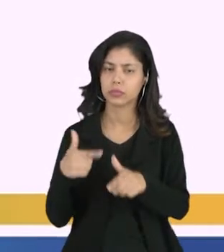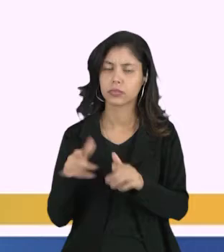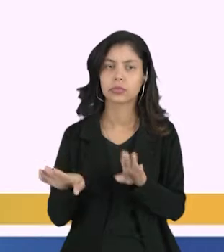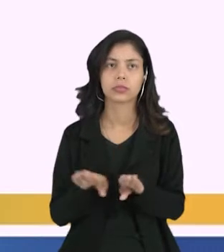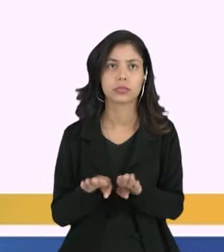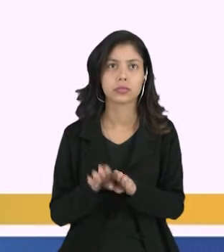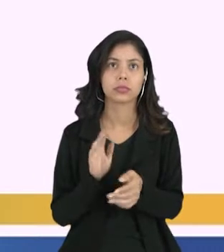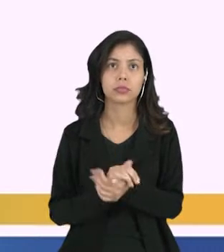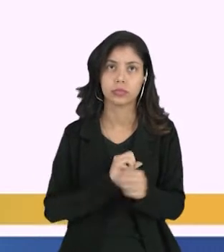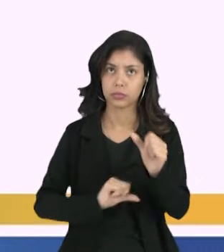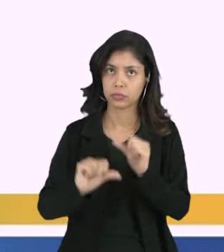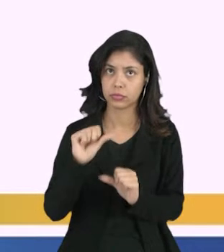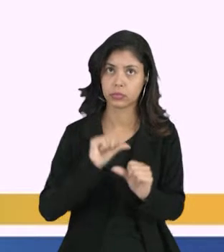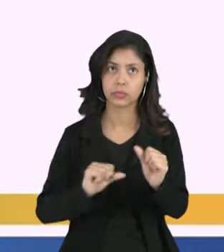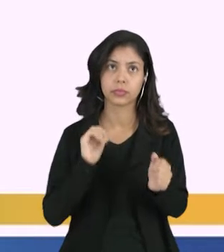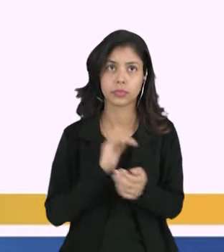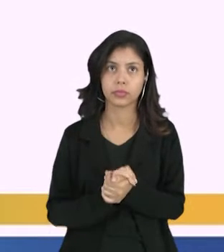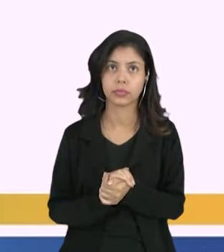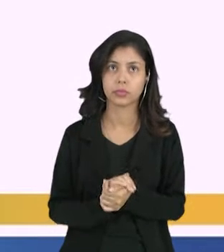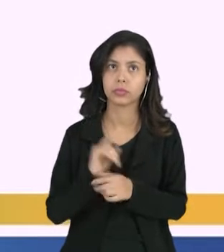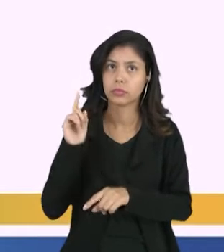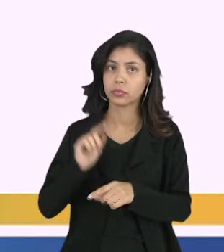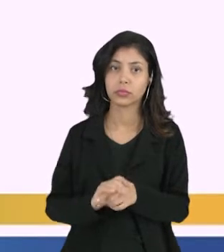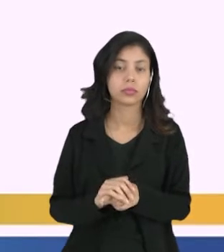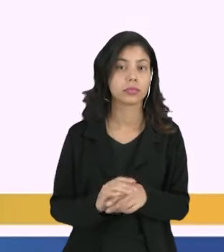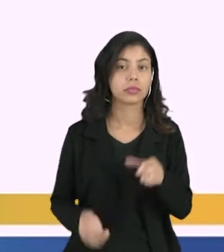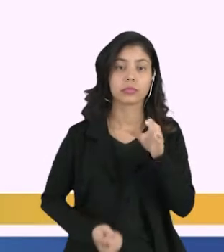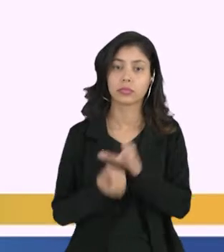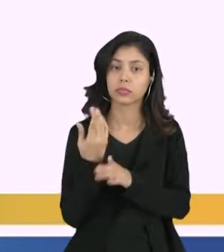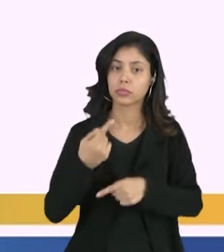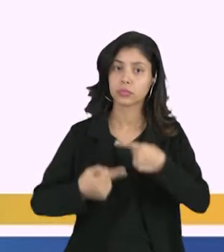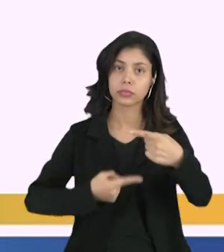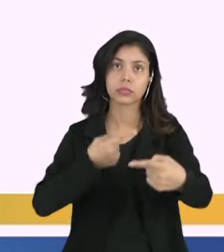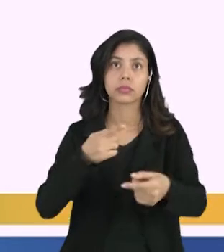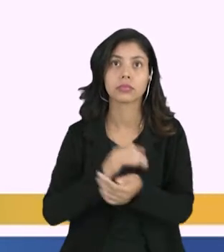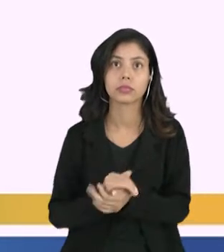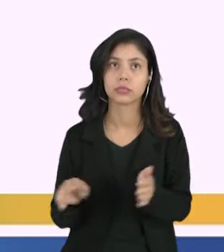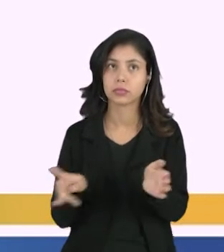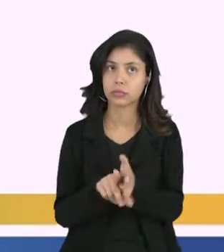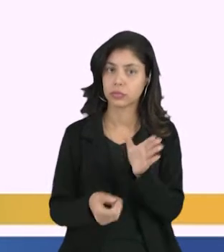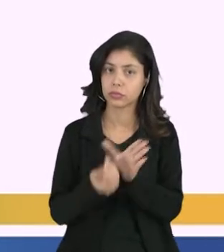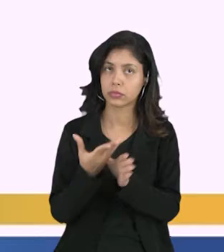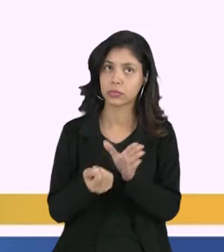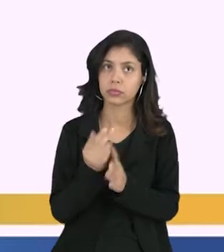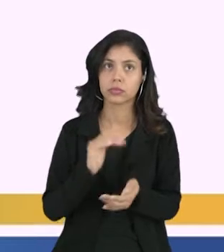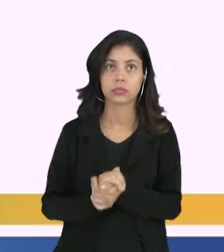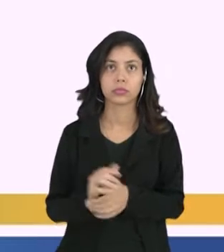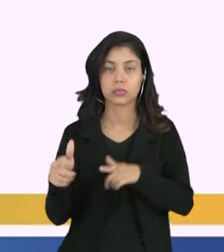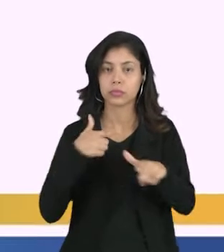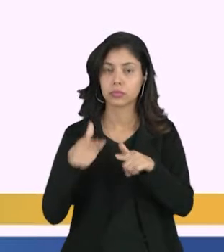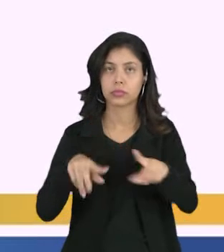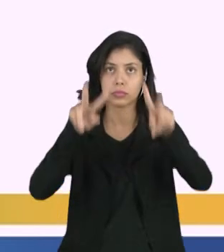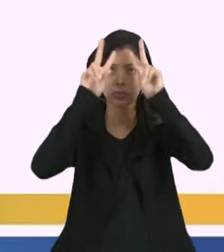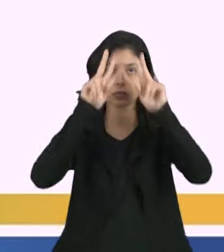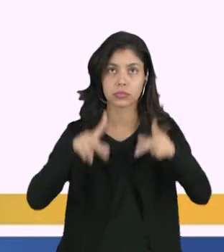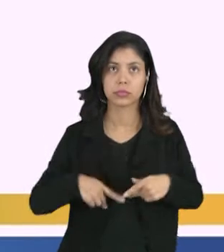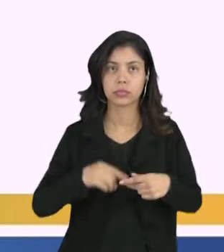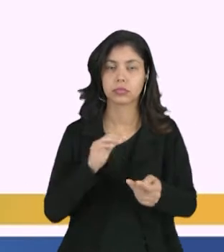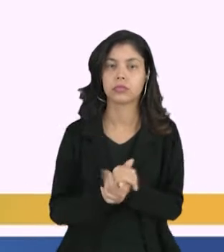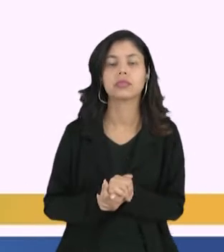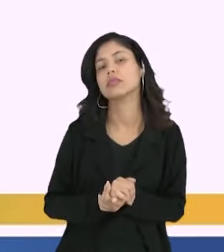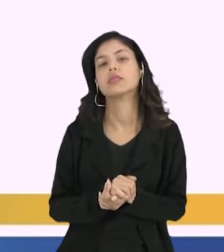trabalho. Transforma, então, as matérias-primas em produtos úteis, O trabalho